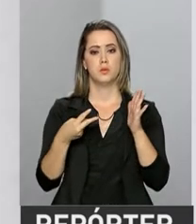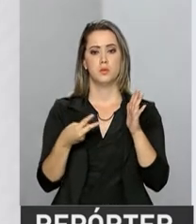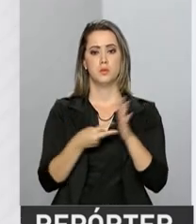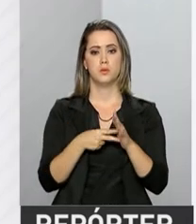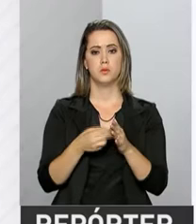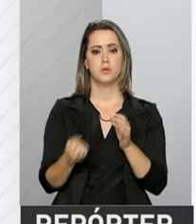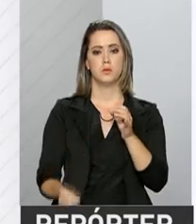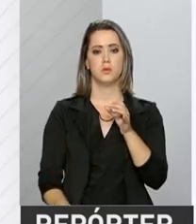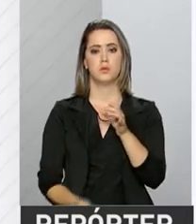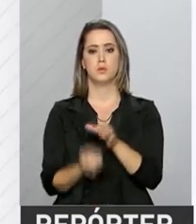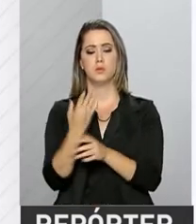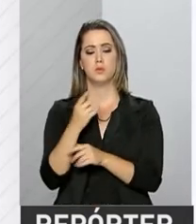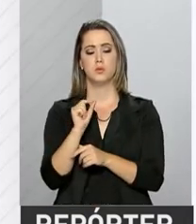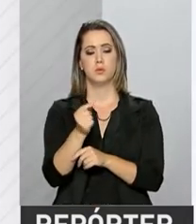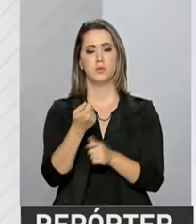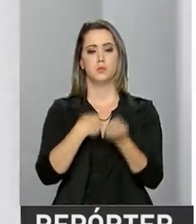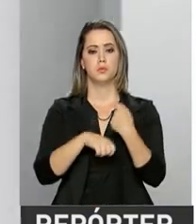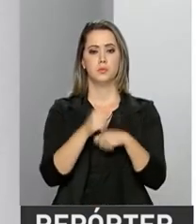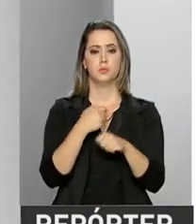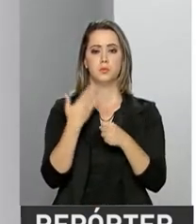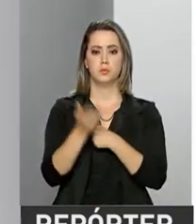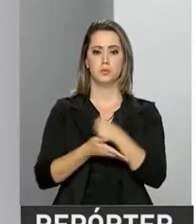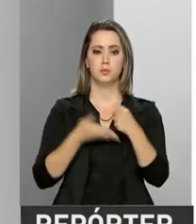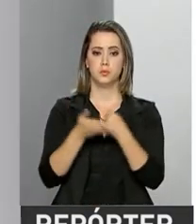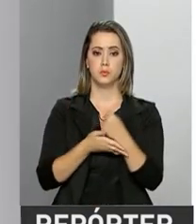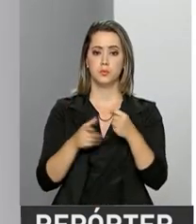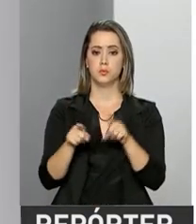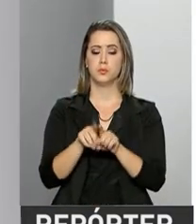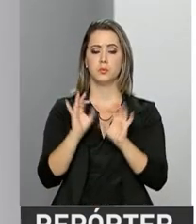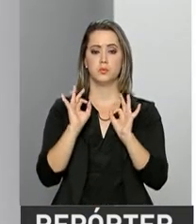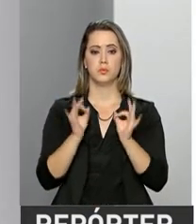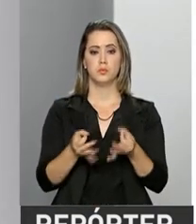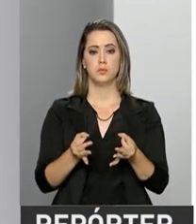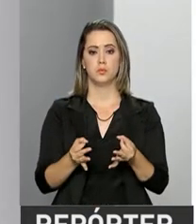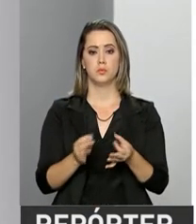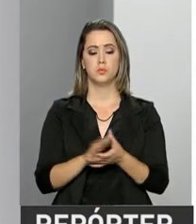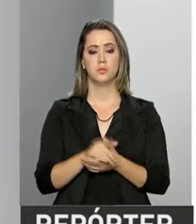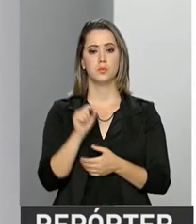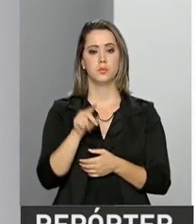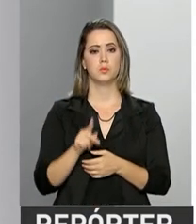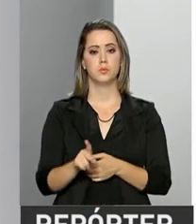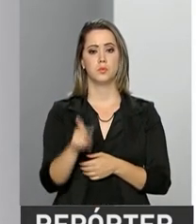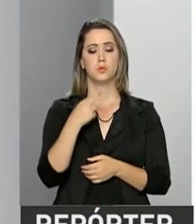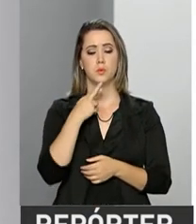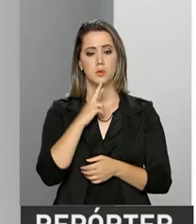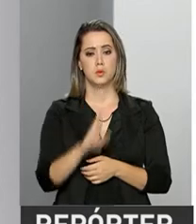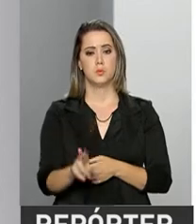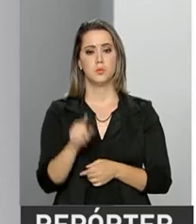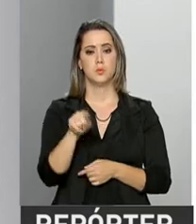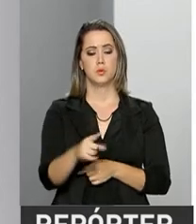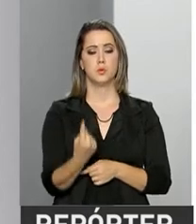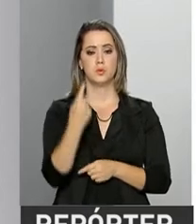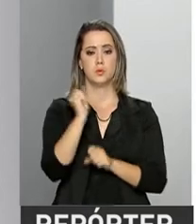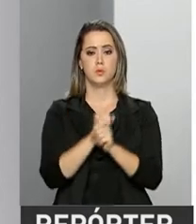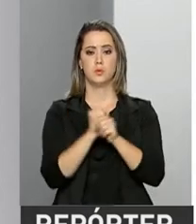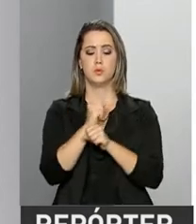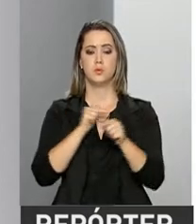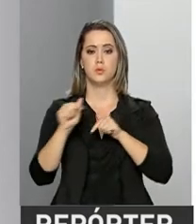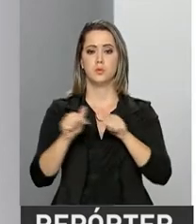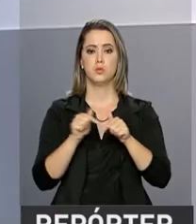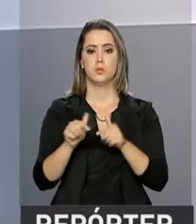um renascimento da economia em bases sólidas e sustentáveis sendo resultado de um ano de